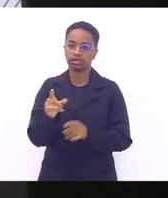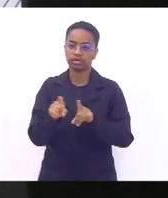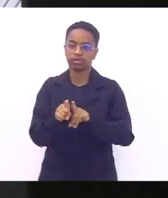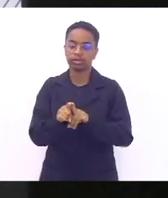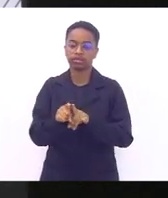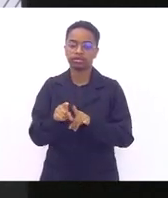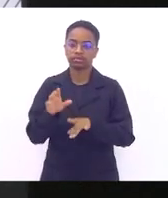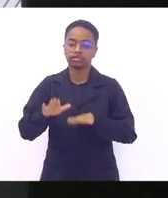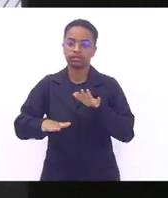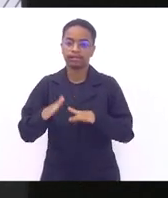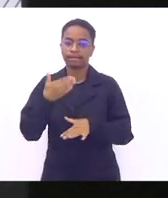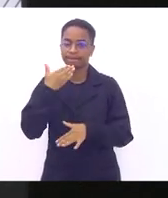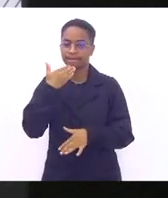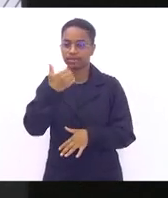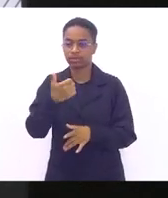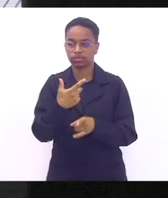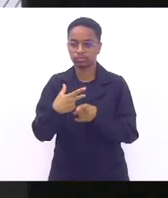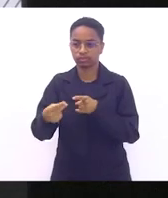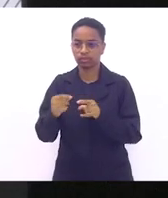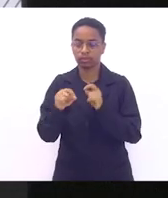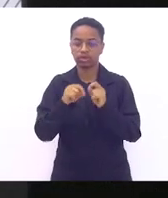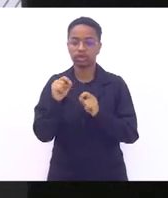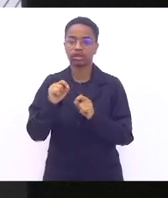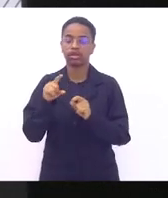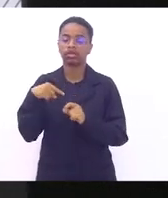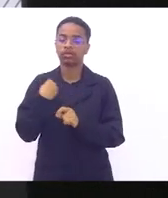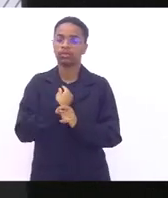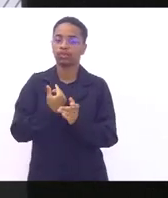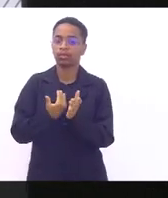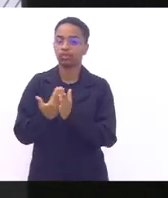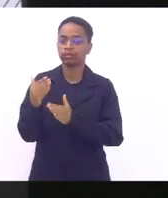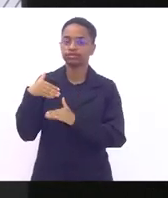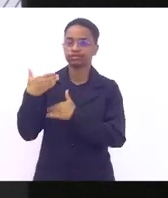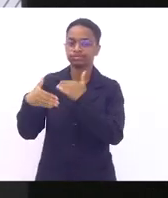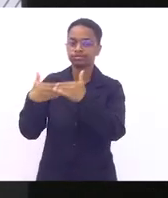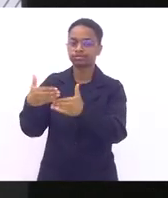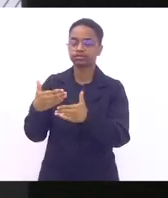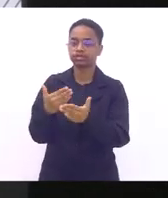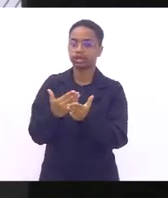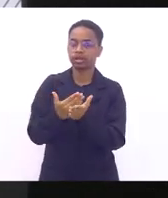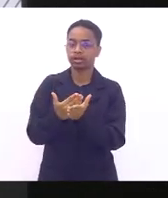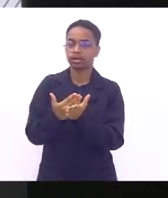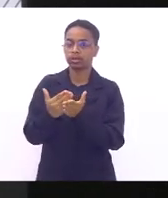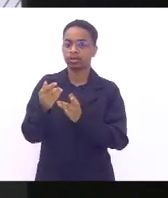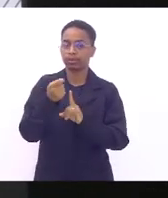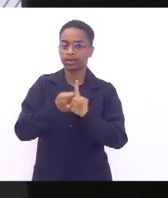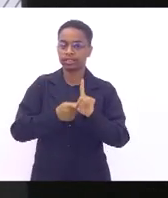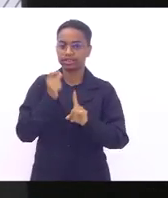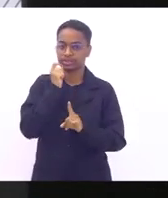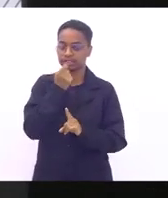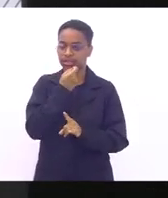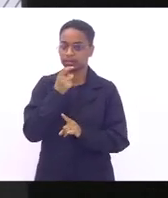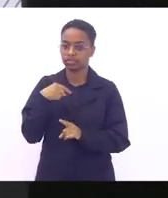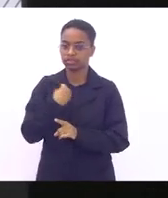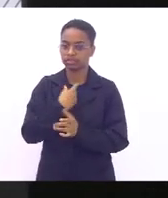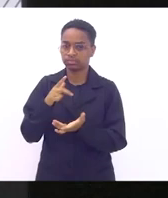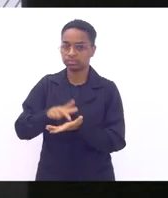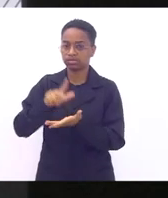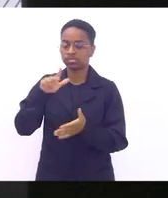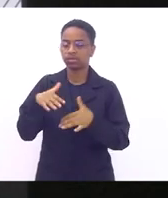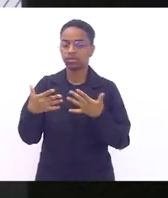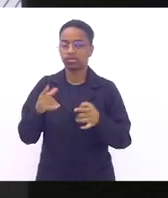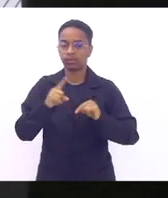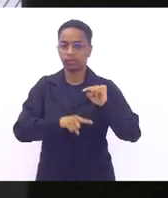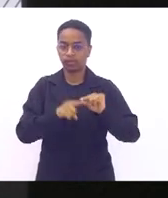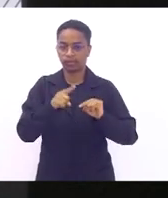maior ganho, a gente começou a avançar, né, como o Mário falou, a partir de setembro. Então, a gente fez um diagnóstico dessas máquinas